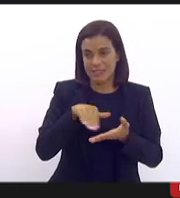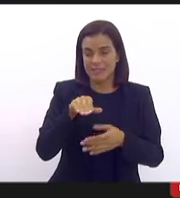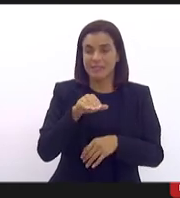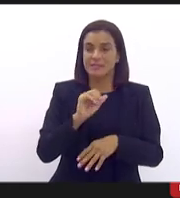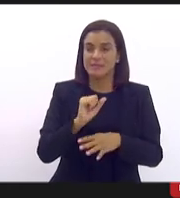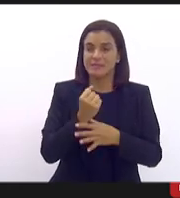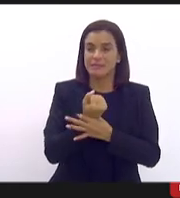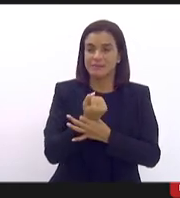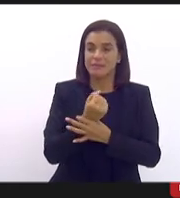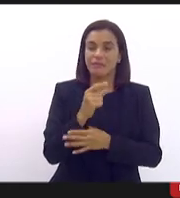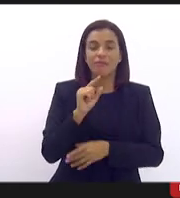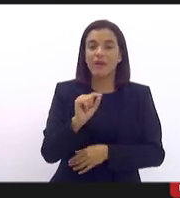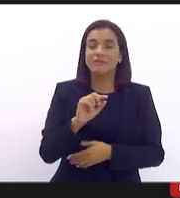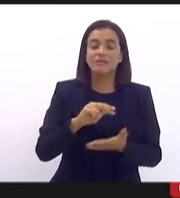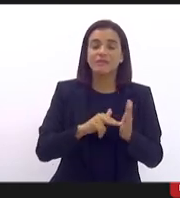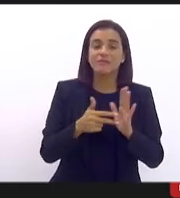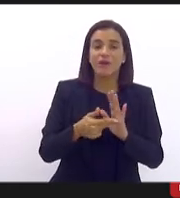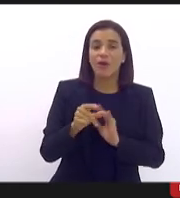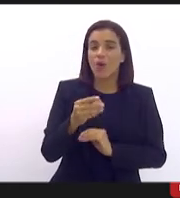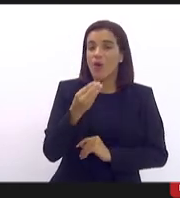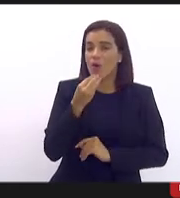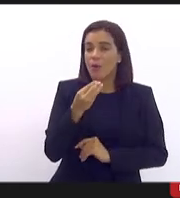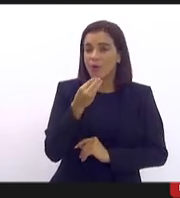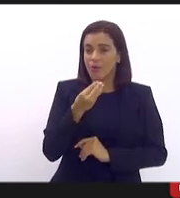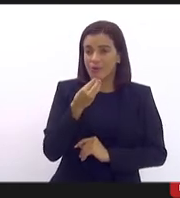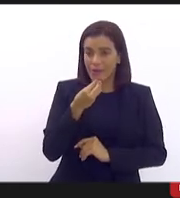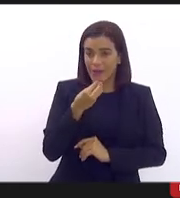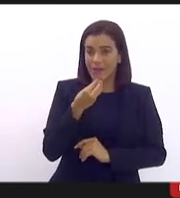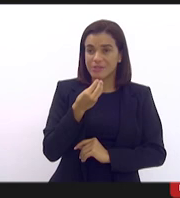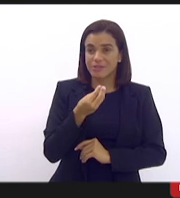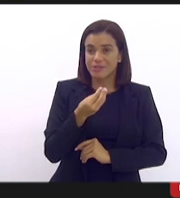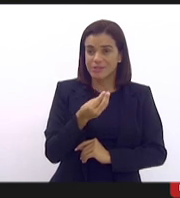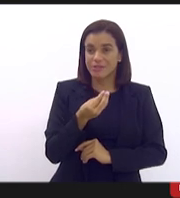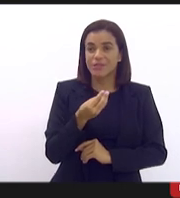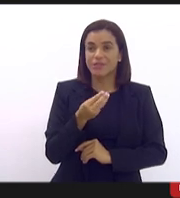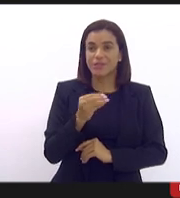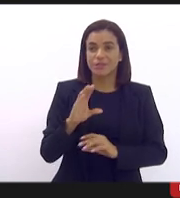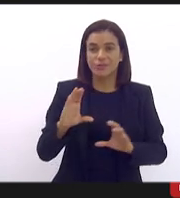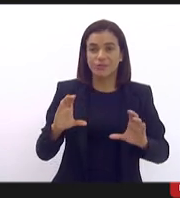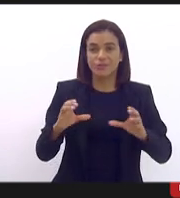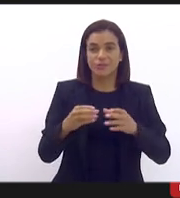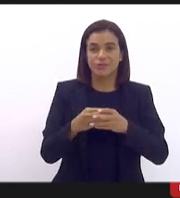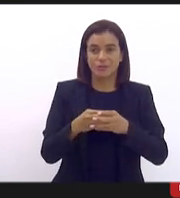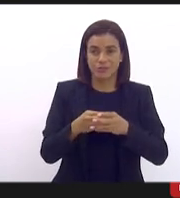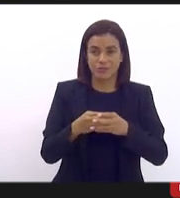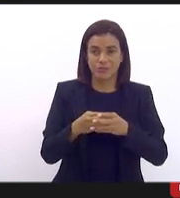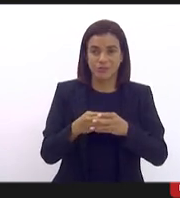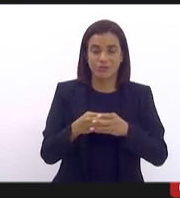se configurar numa oportunidade de que as forças de